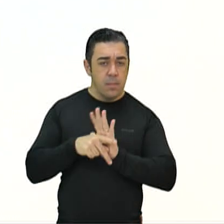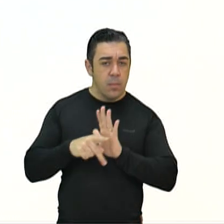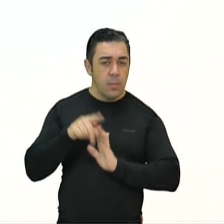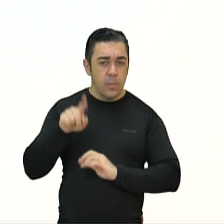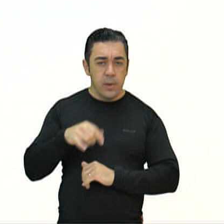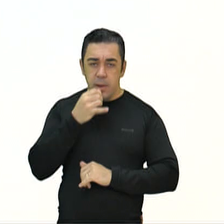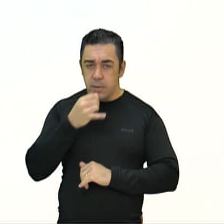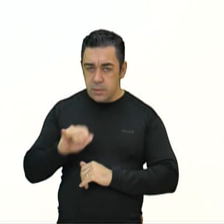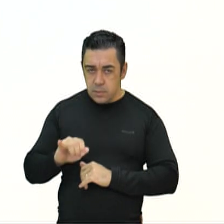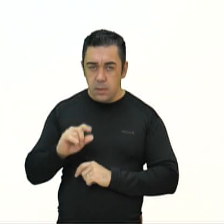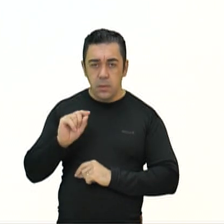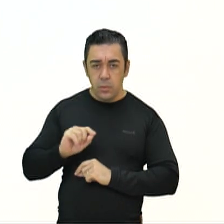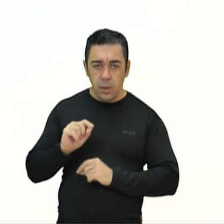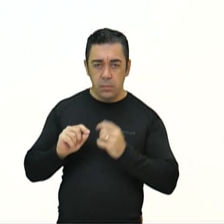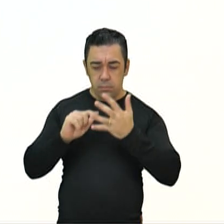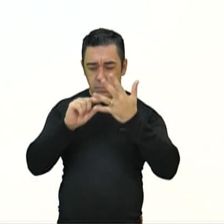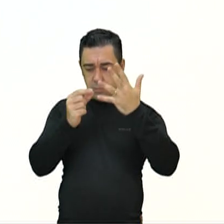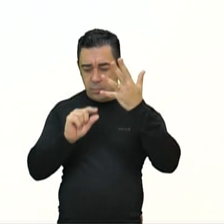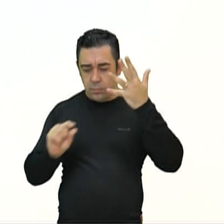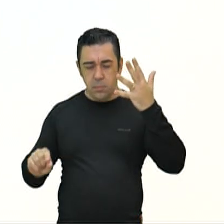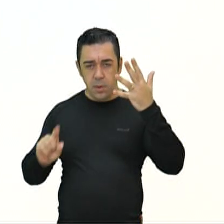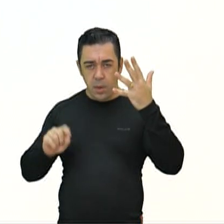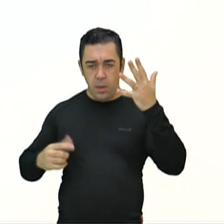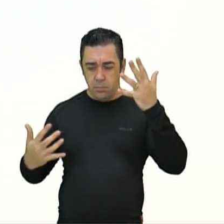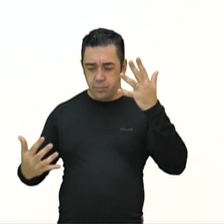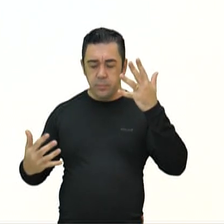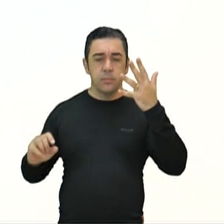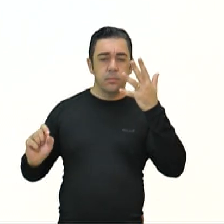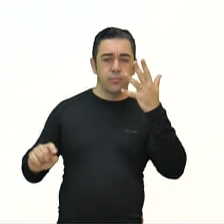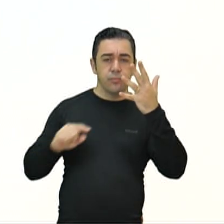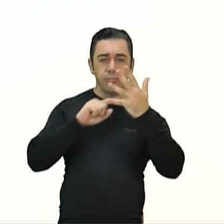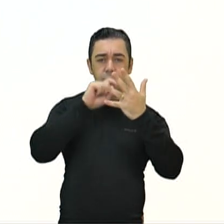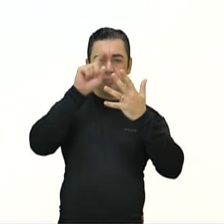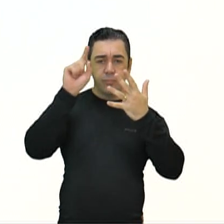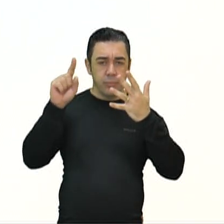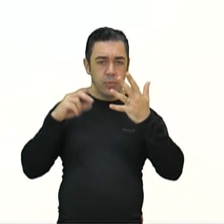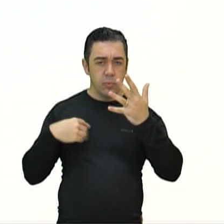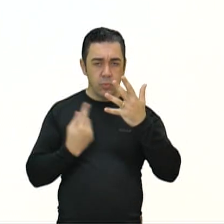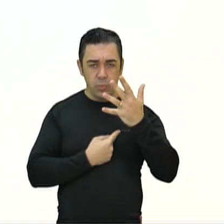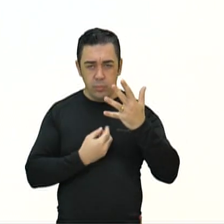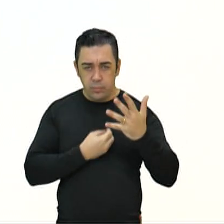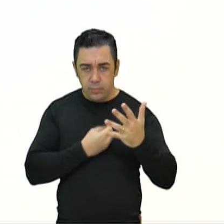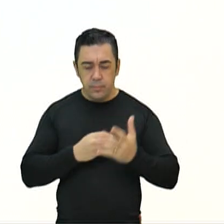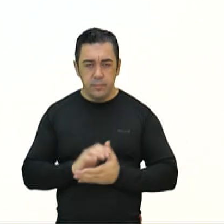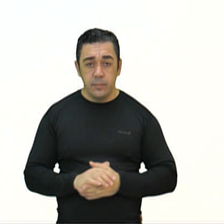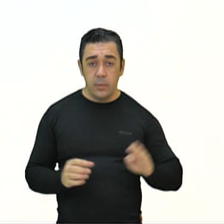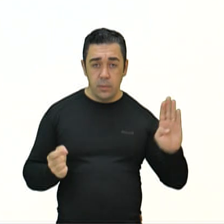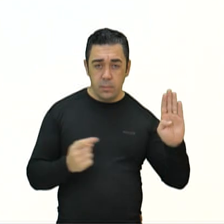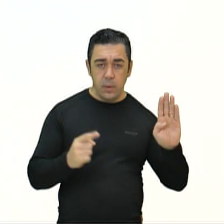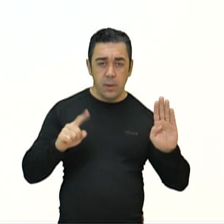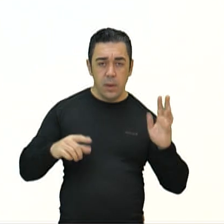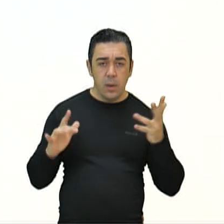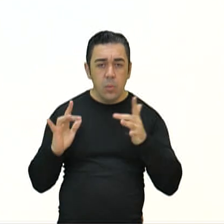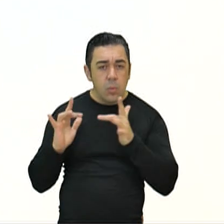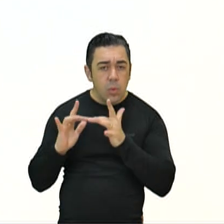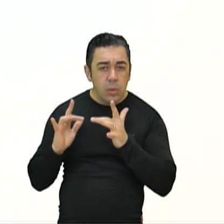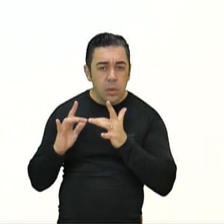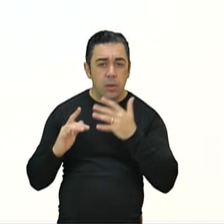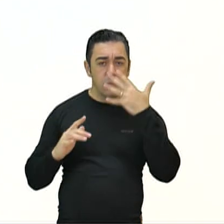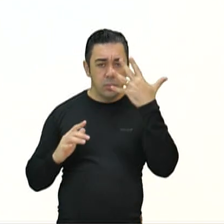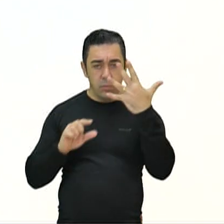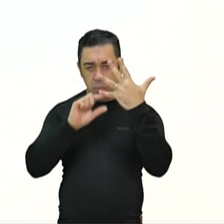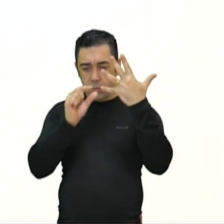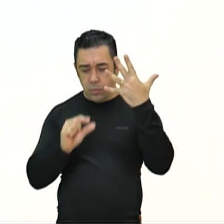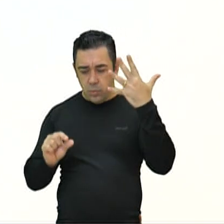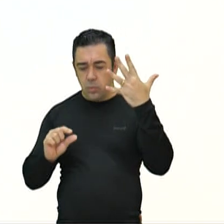corrente elétrica que se propaga nos neurônios e dos seres vivos. E letra B, é a região de contato entre o